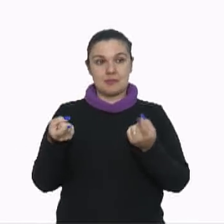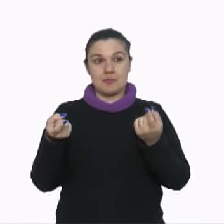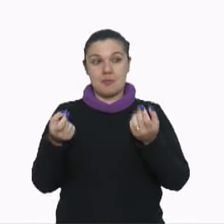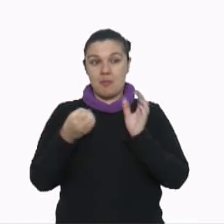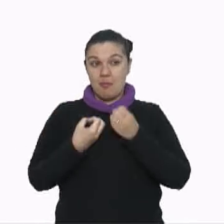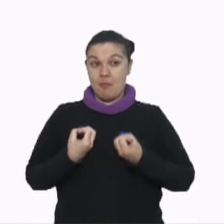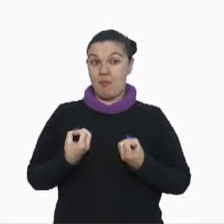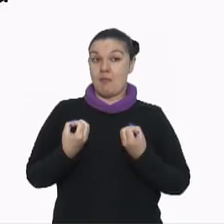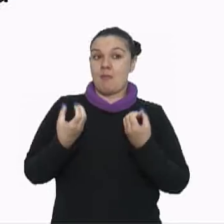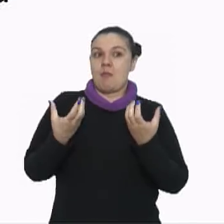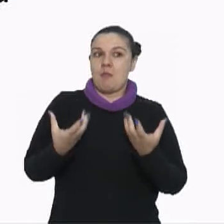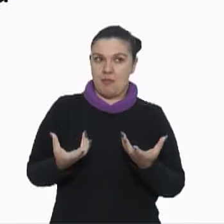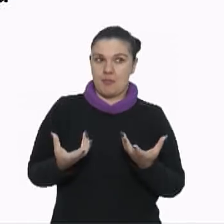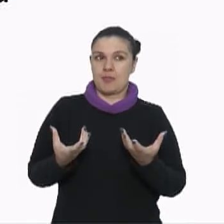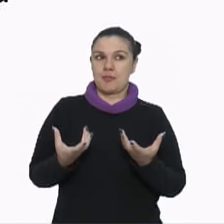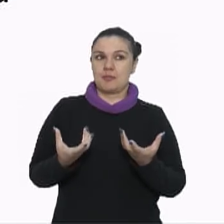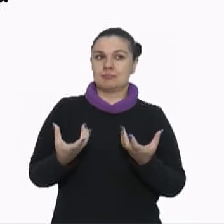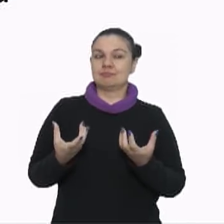transpira